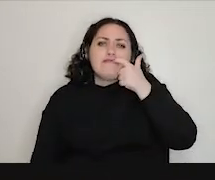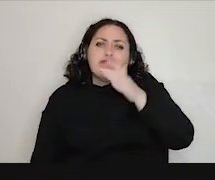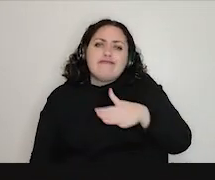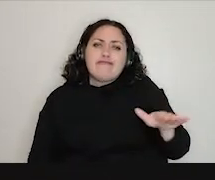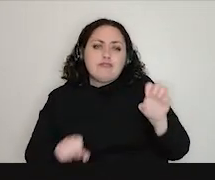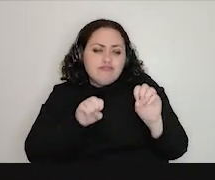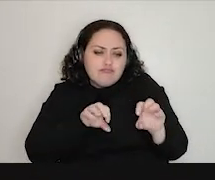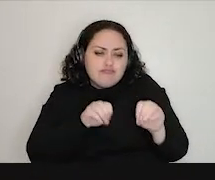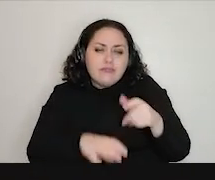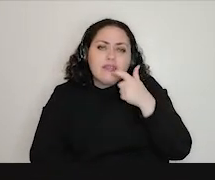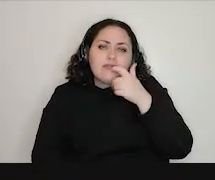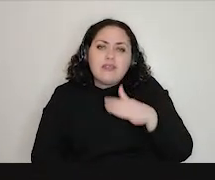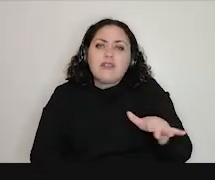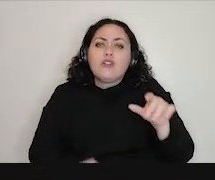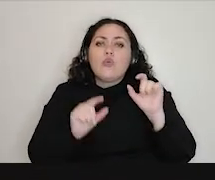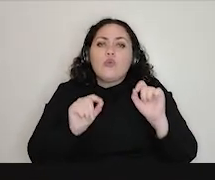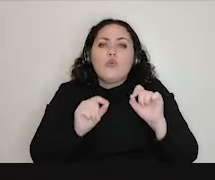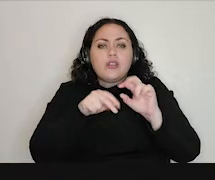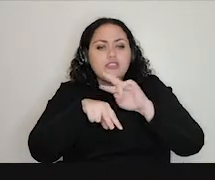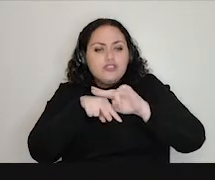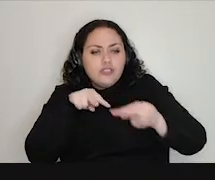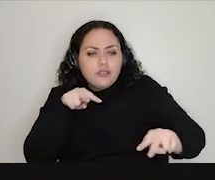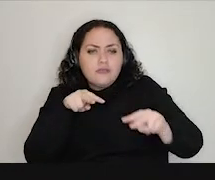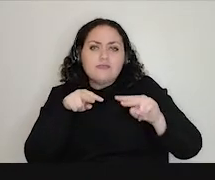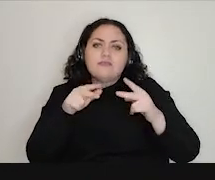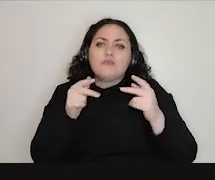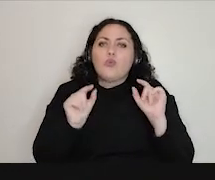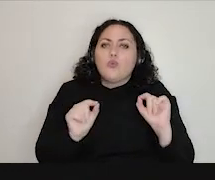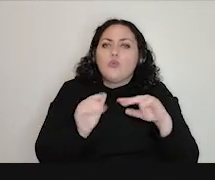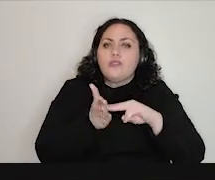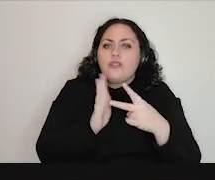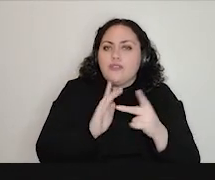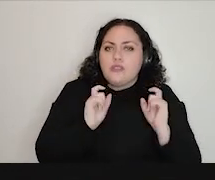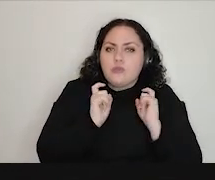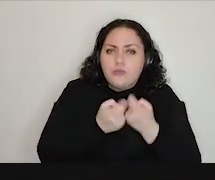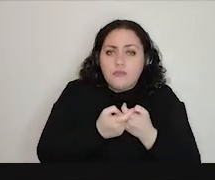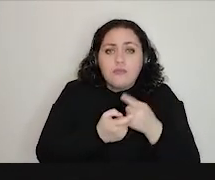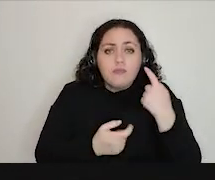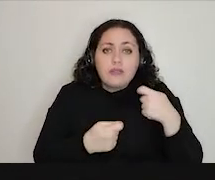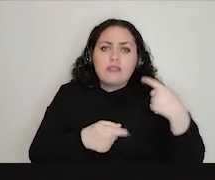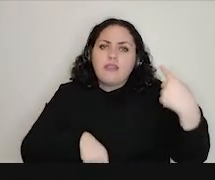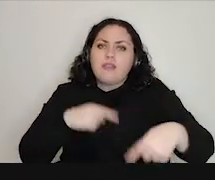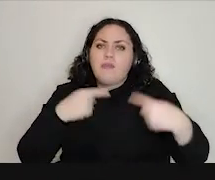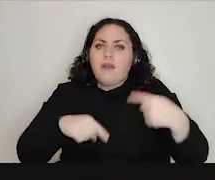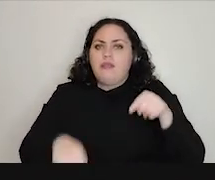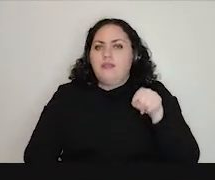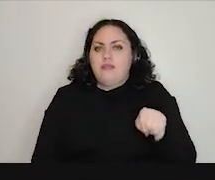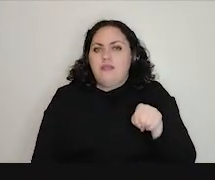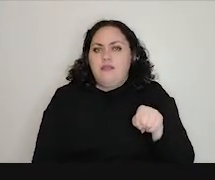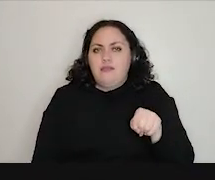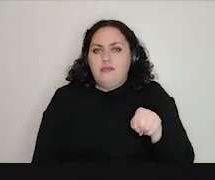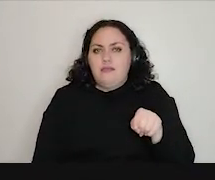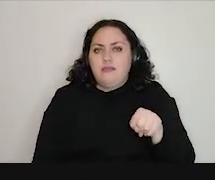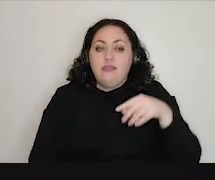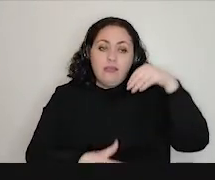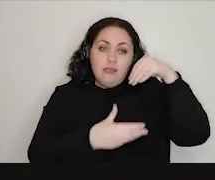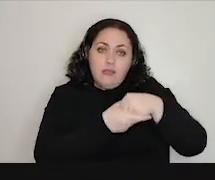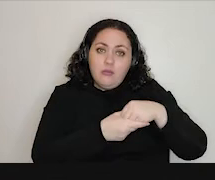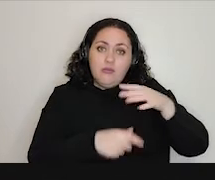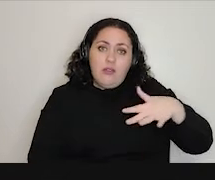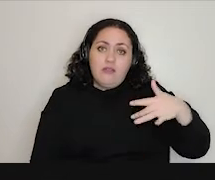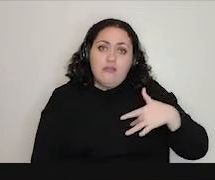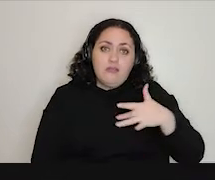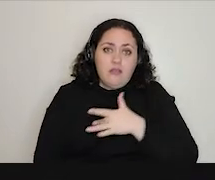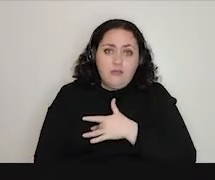naturalidade identidade de gênero. A gente precisa debater dentro da formação em saúde e não da saúde.